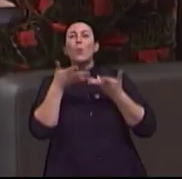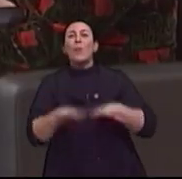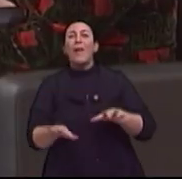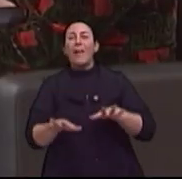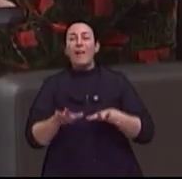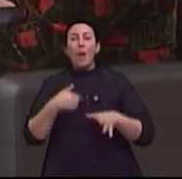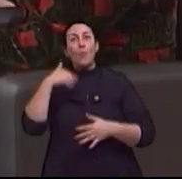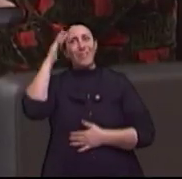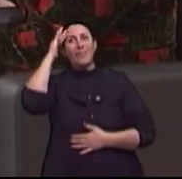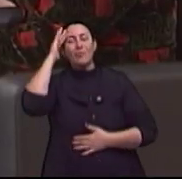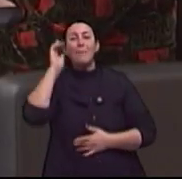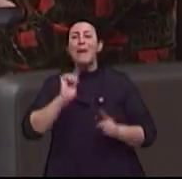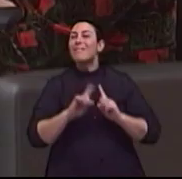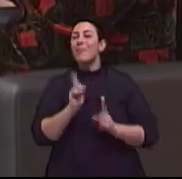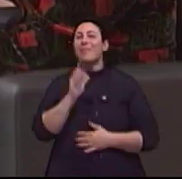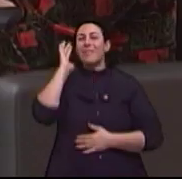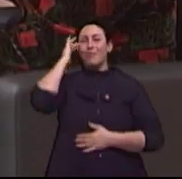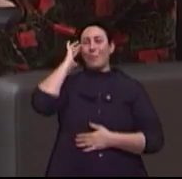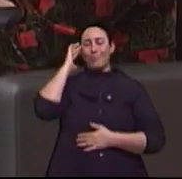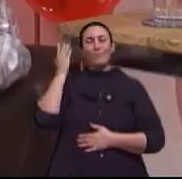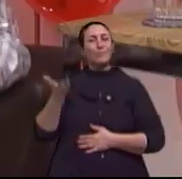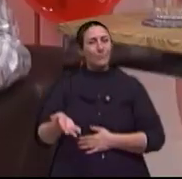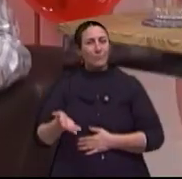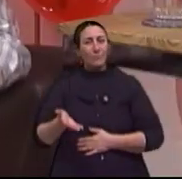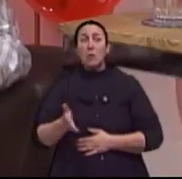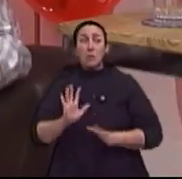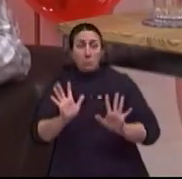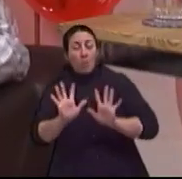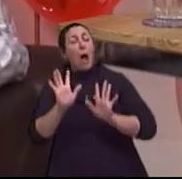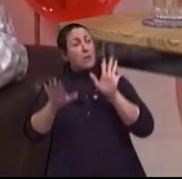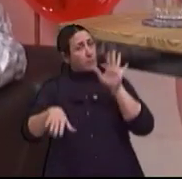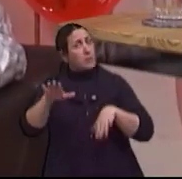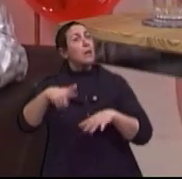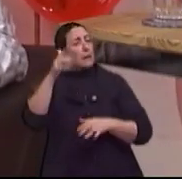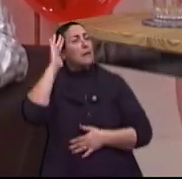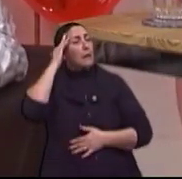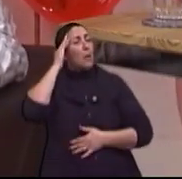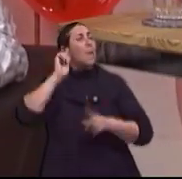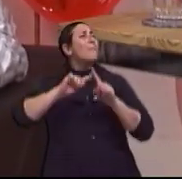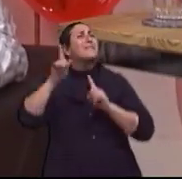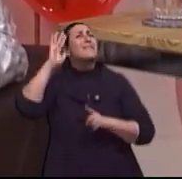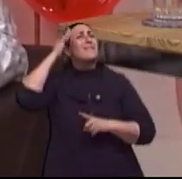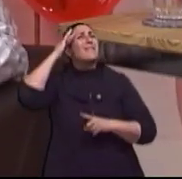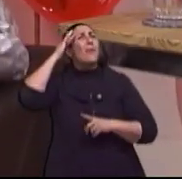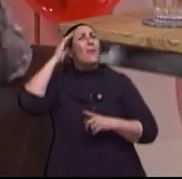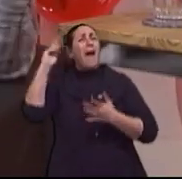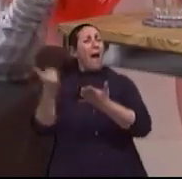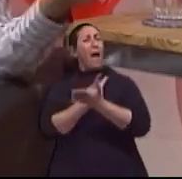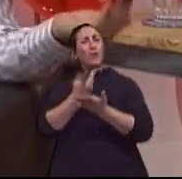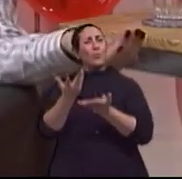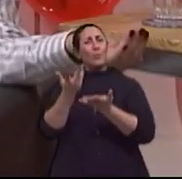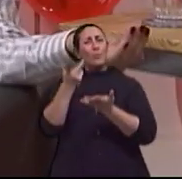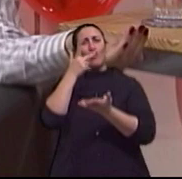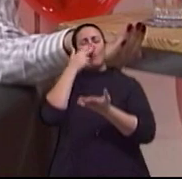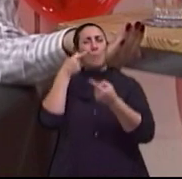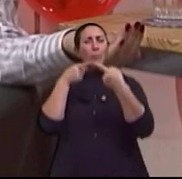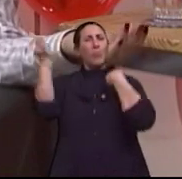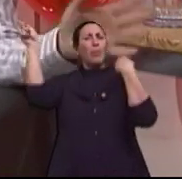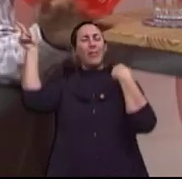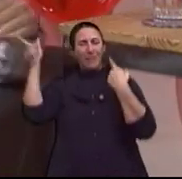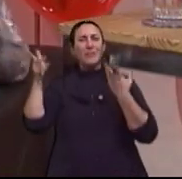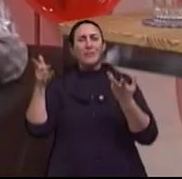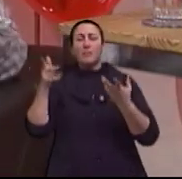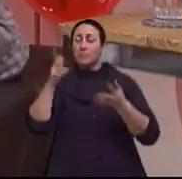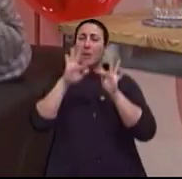ele não entendeu entendeu ou às vezes ele até acha que entendeu né e entendeu uma coisa distorcida E aí vem os familiares